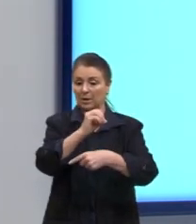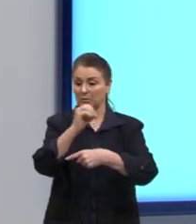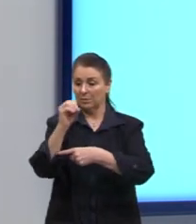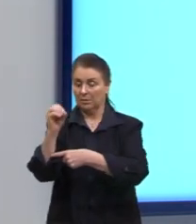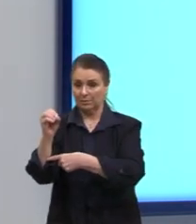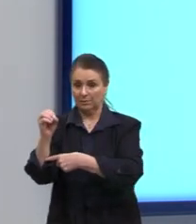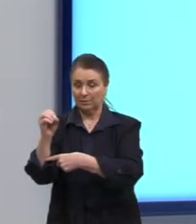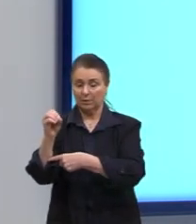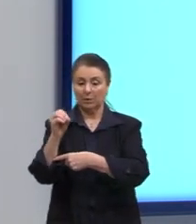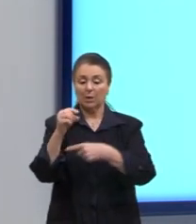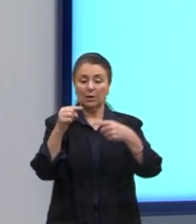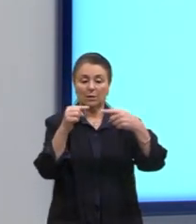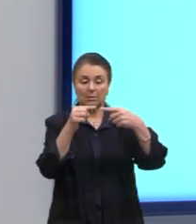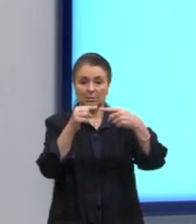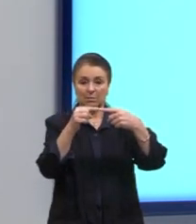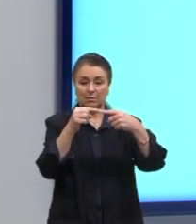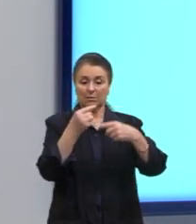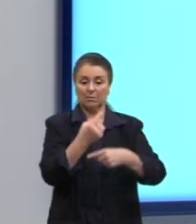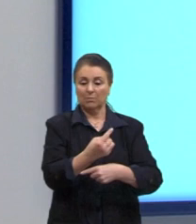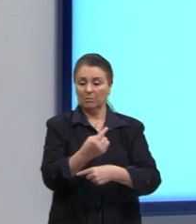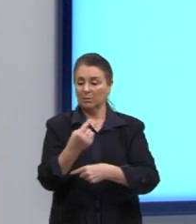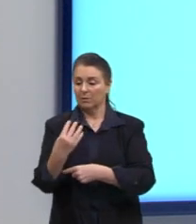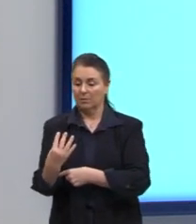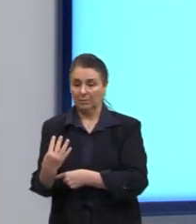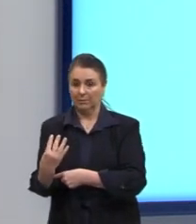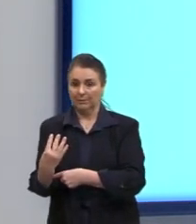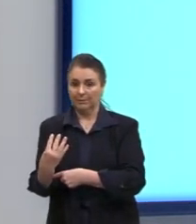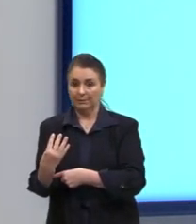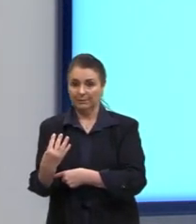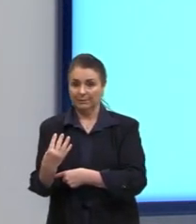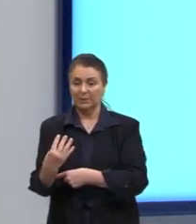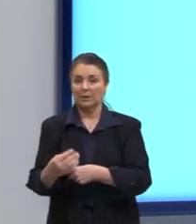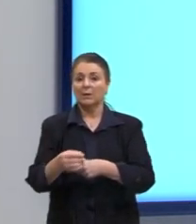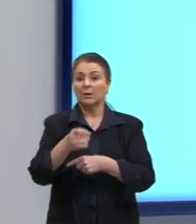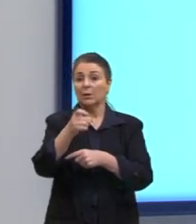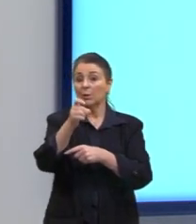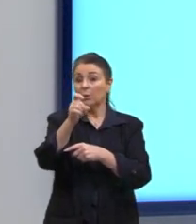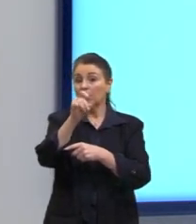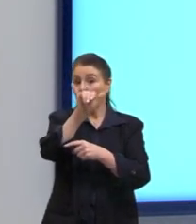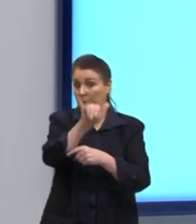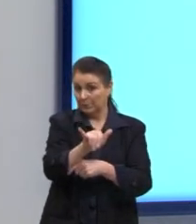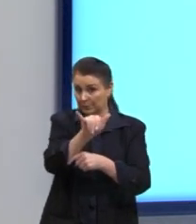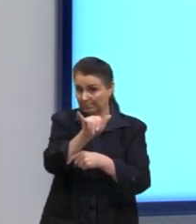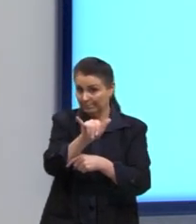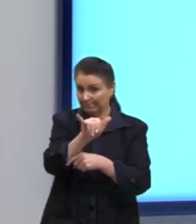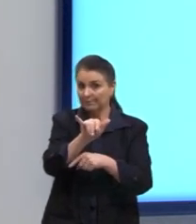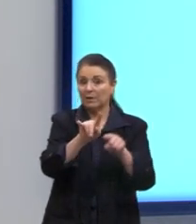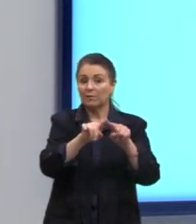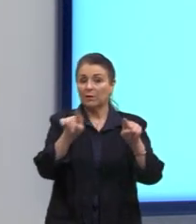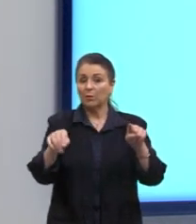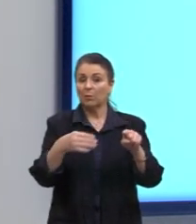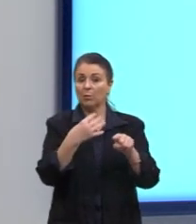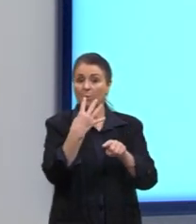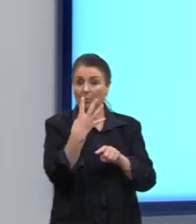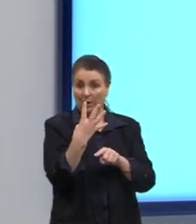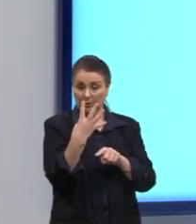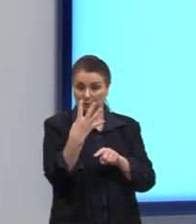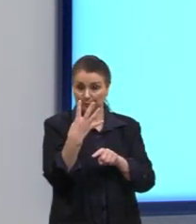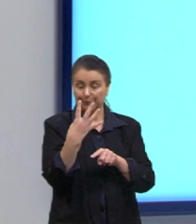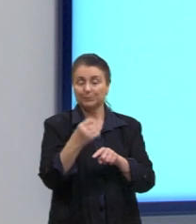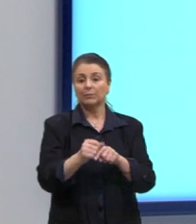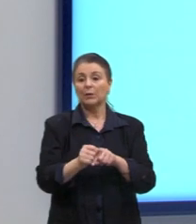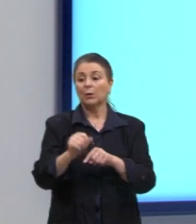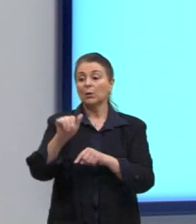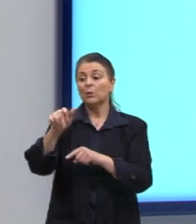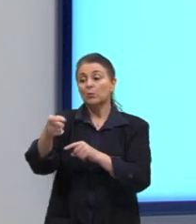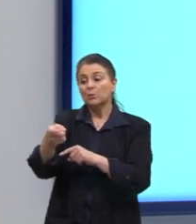00 e o par ordenado um e quatro então eixo Y variou quatro unidades enquanto